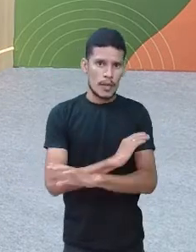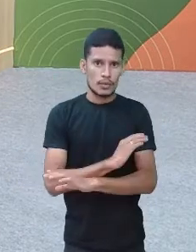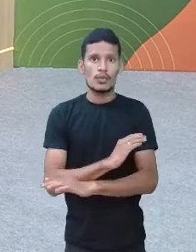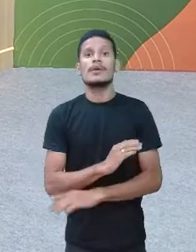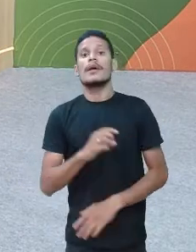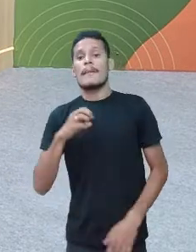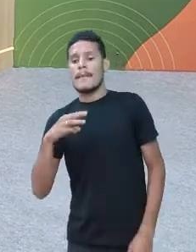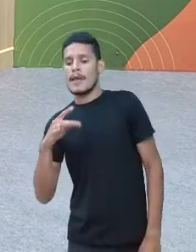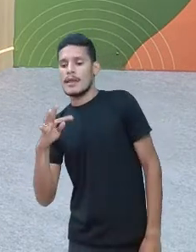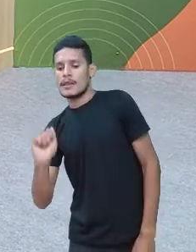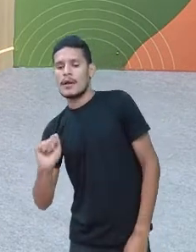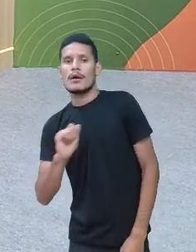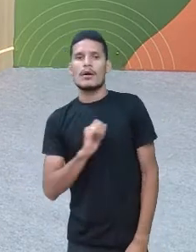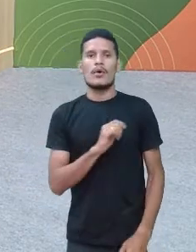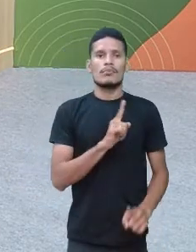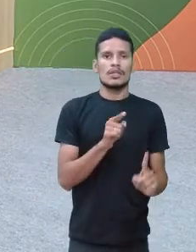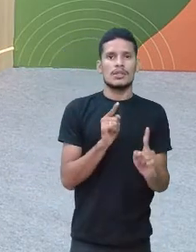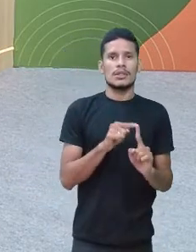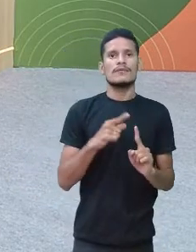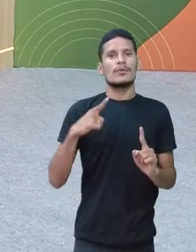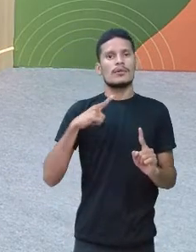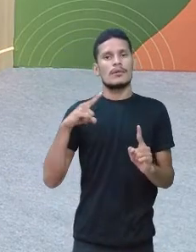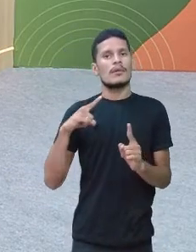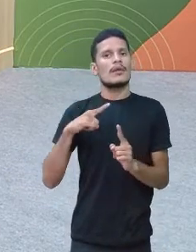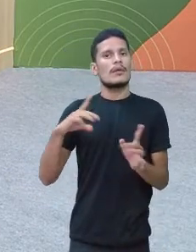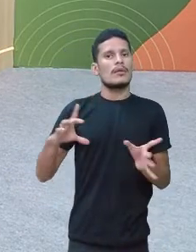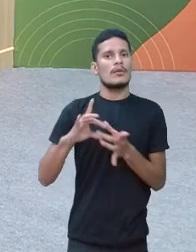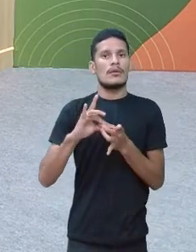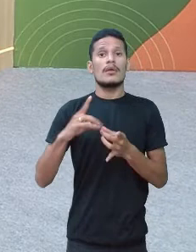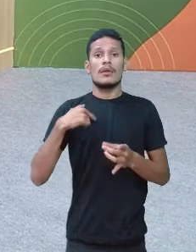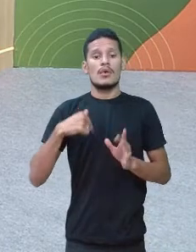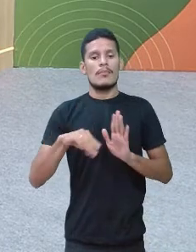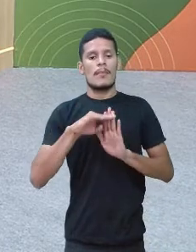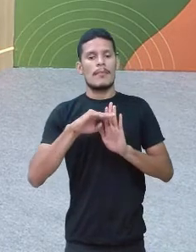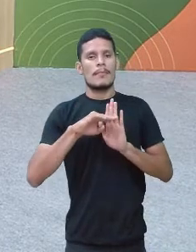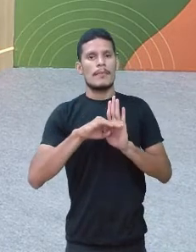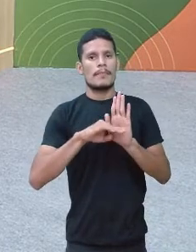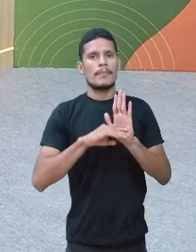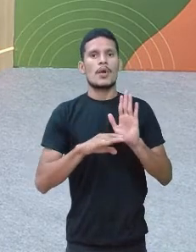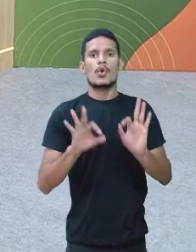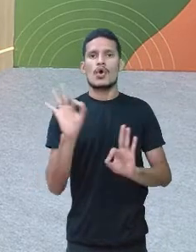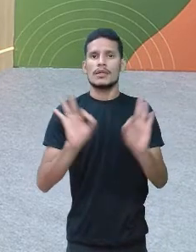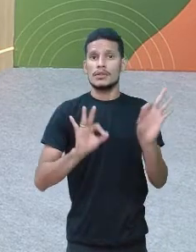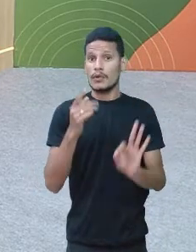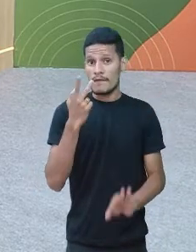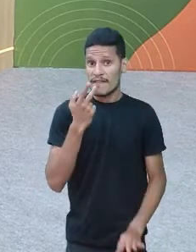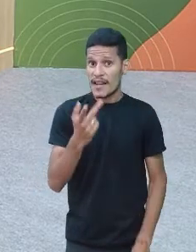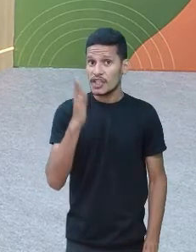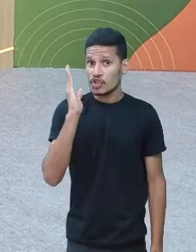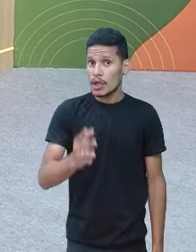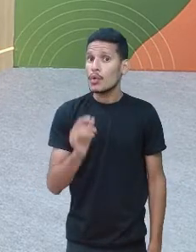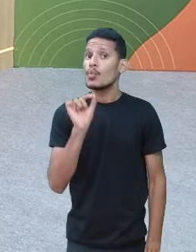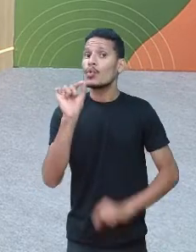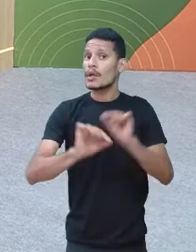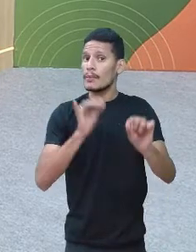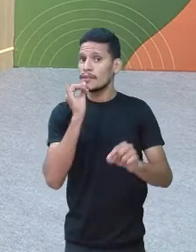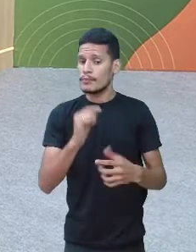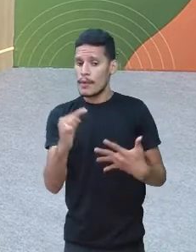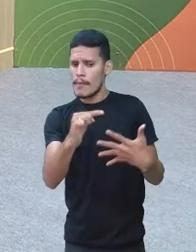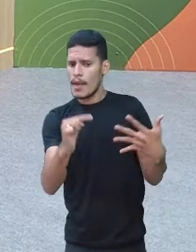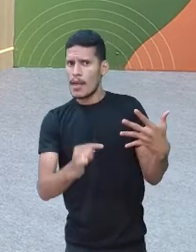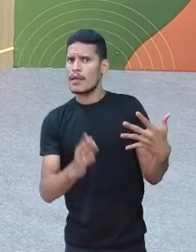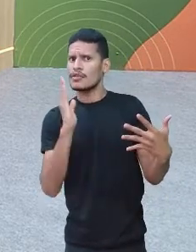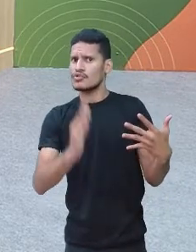eles estão bem interligados, né? Eu faço um plano de ação. Lembra que eu falei dessas metas serem pré-estabelecidas?